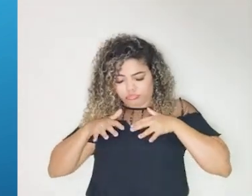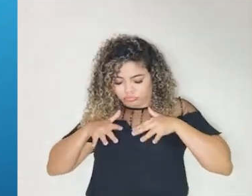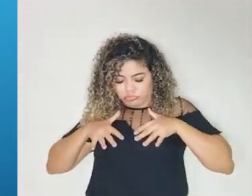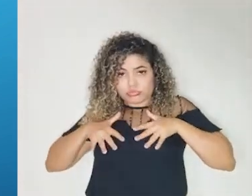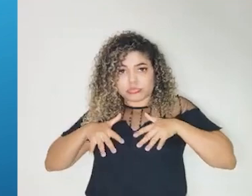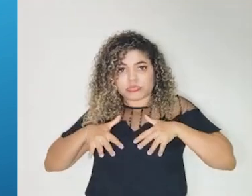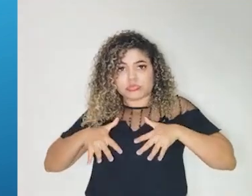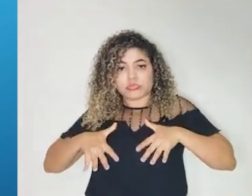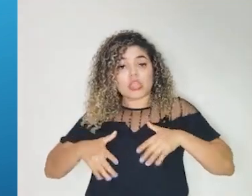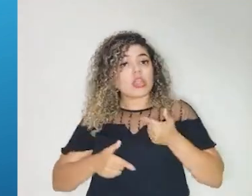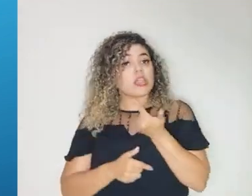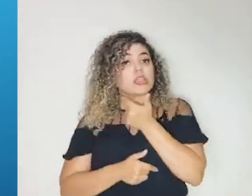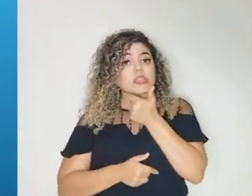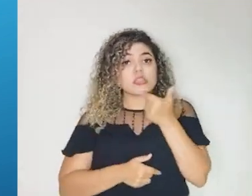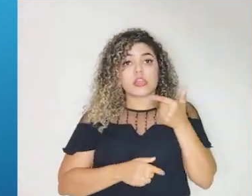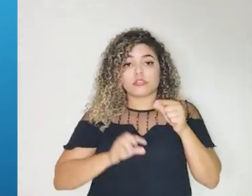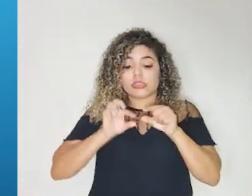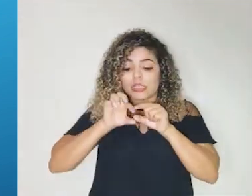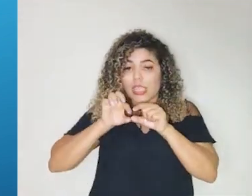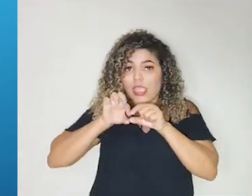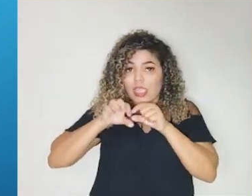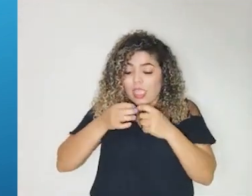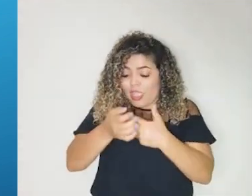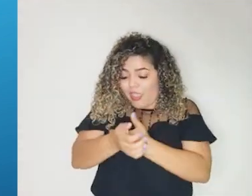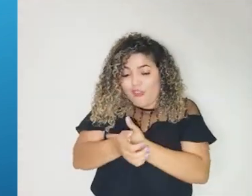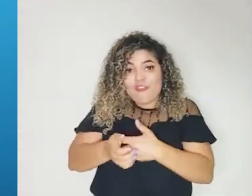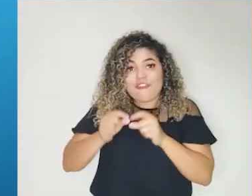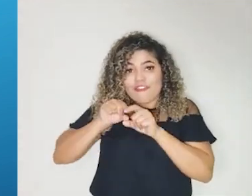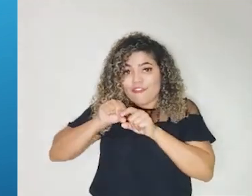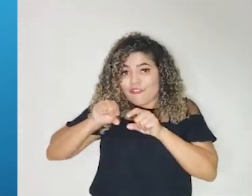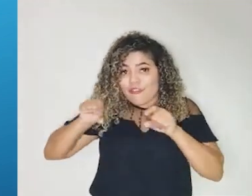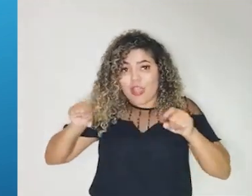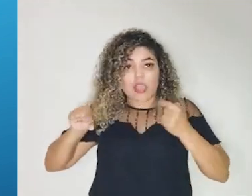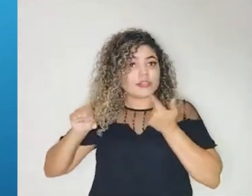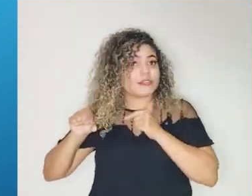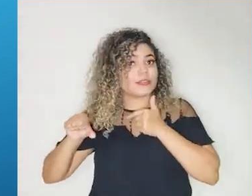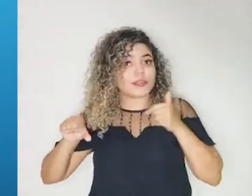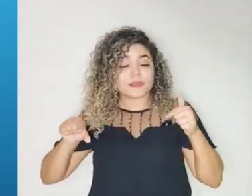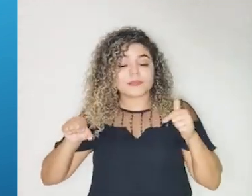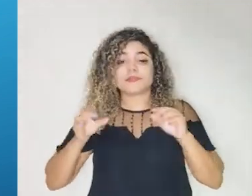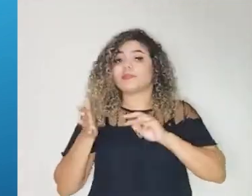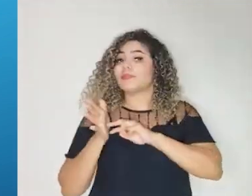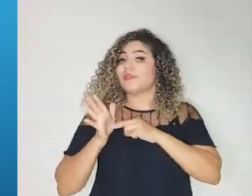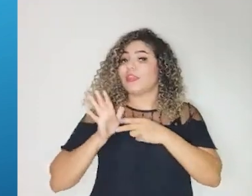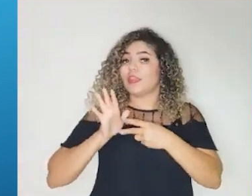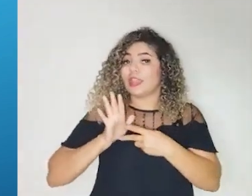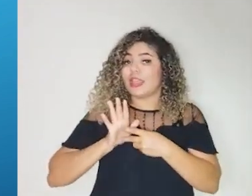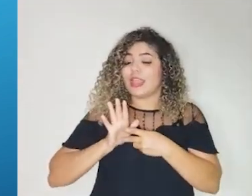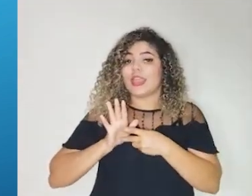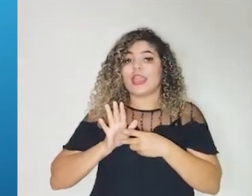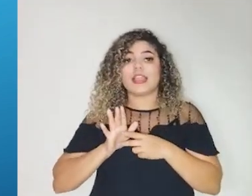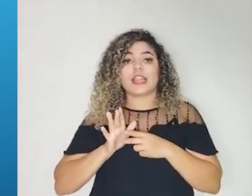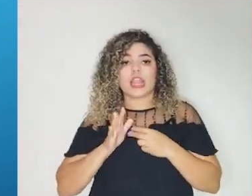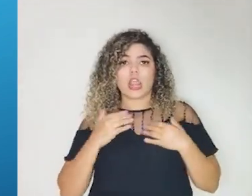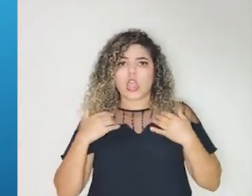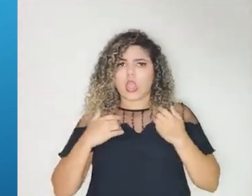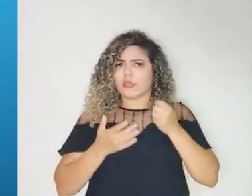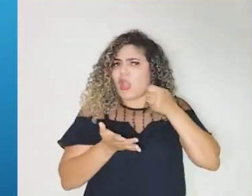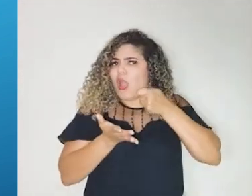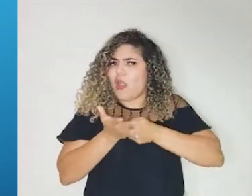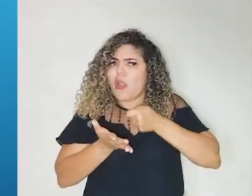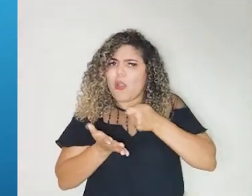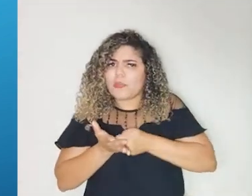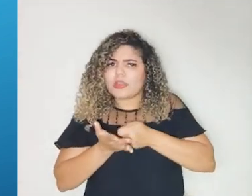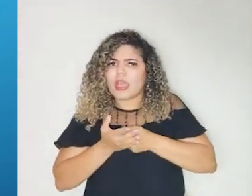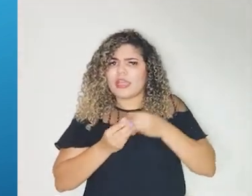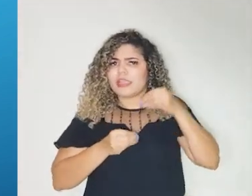passos. Lembro que não tem os vasos em todas as suas extremidades, ou seja, essa hemolinfa não circula